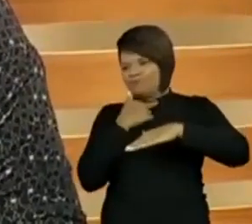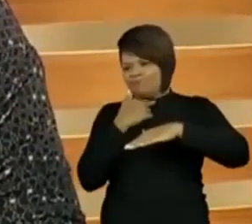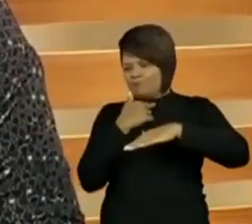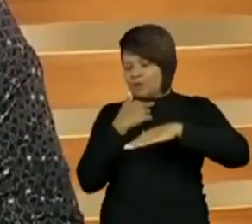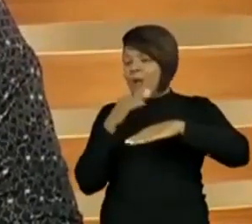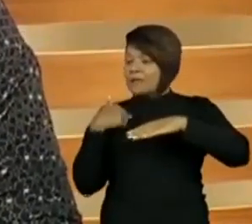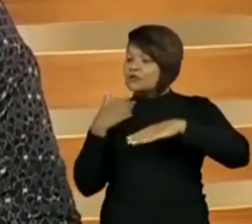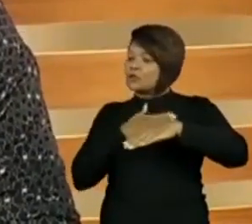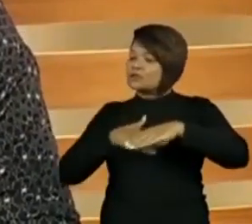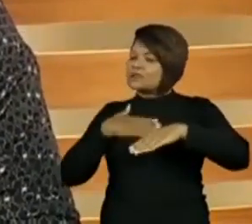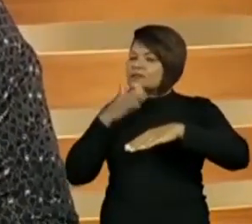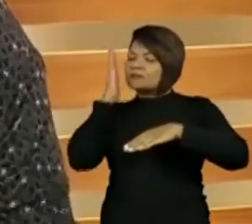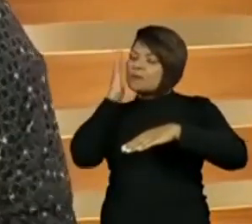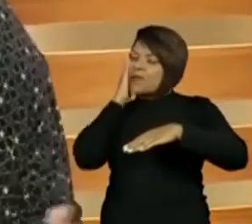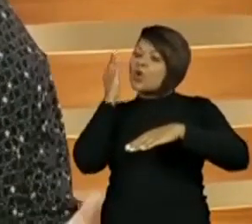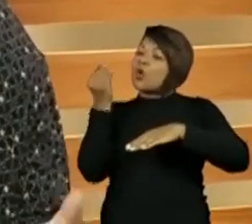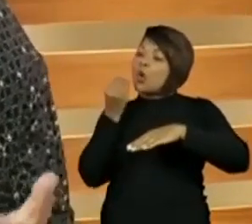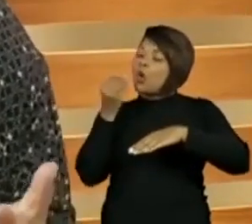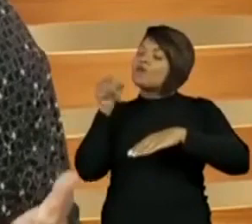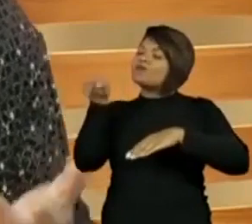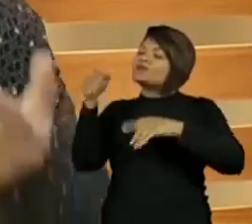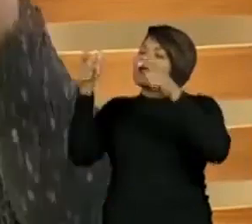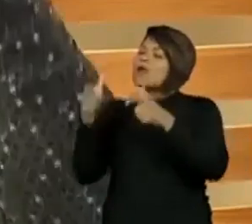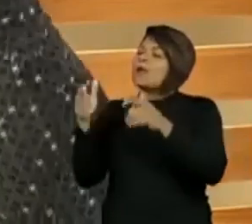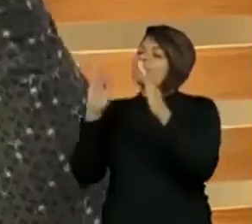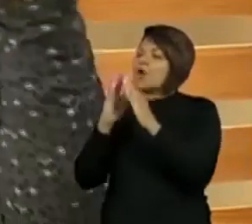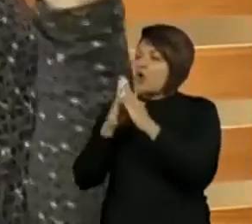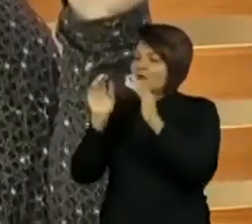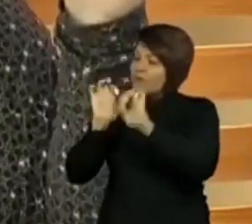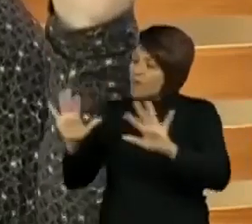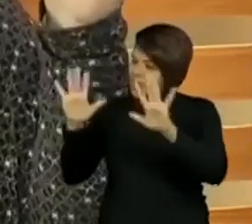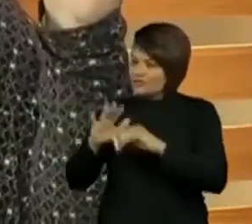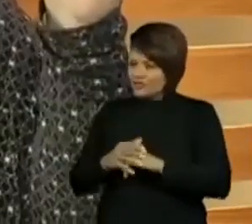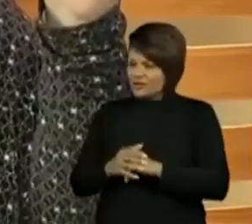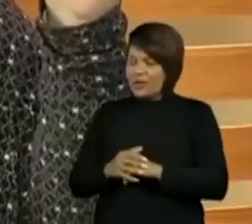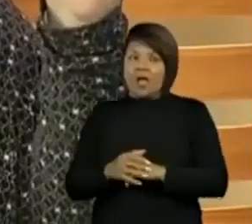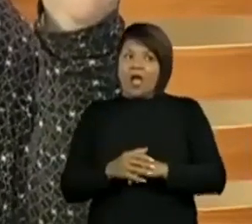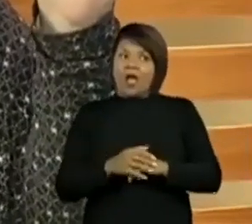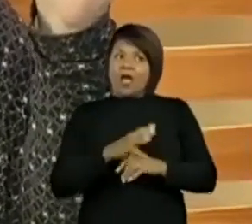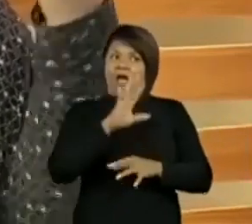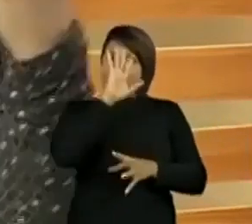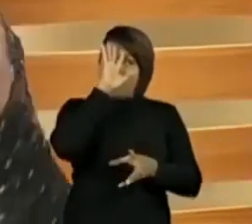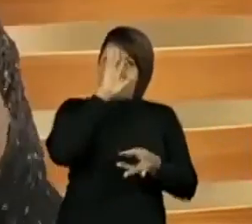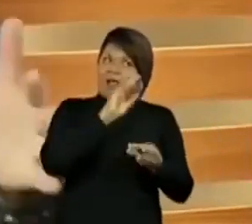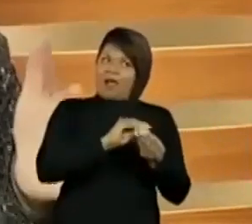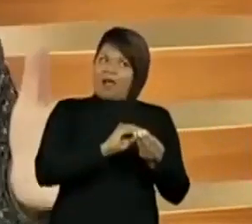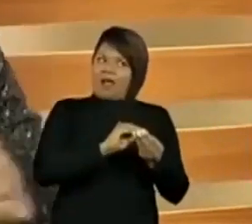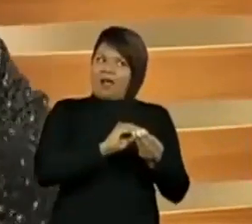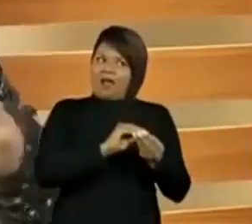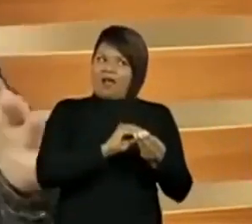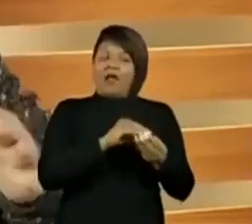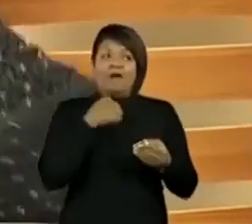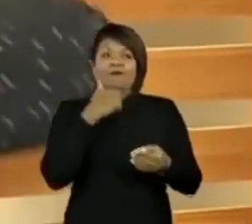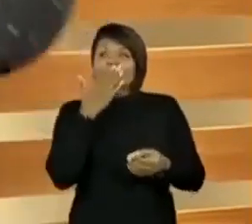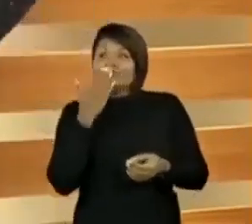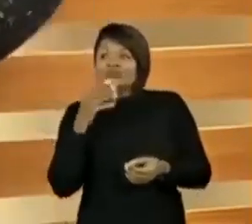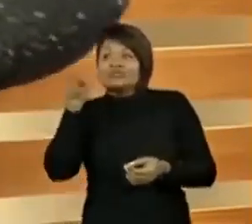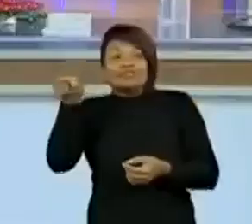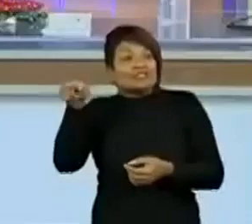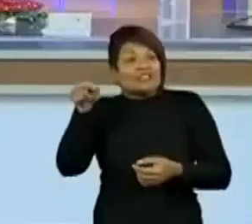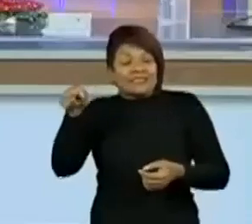mora. Mas Anendaba, então, logo entendeu o que tinha que fazer. Pediria para o marido,